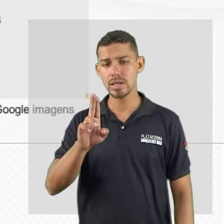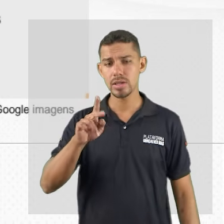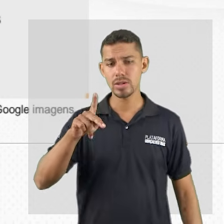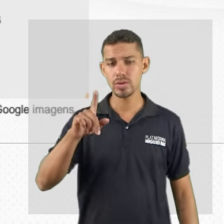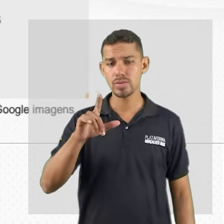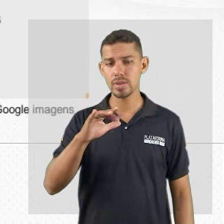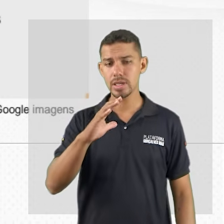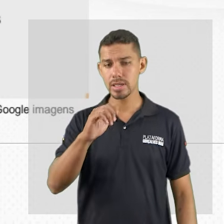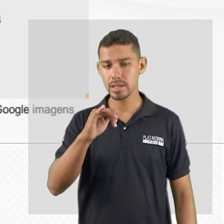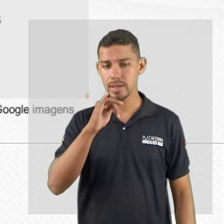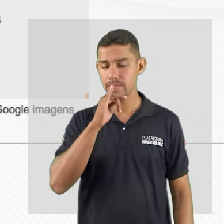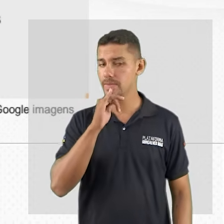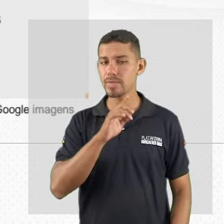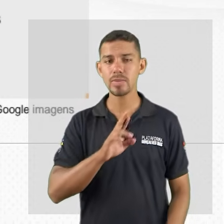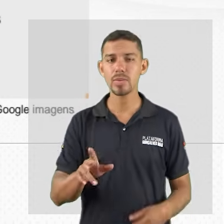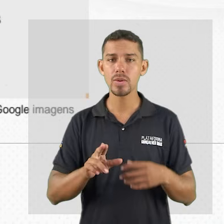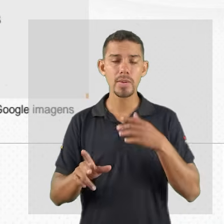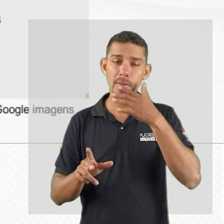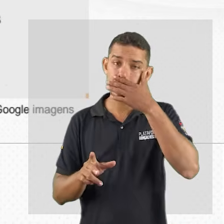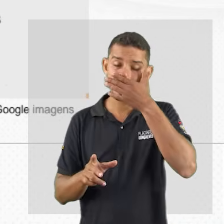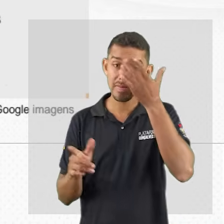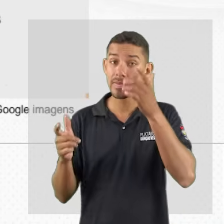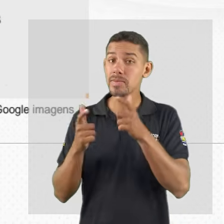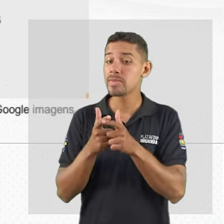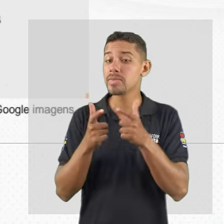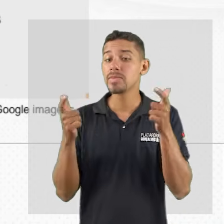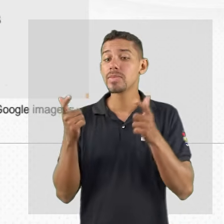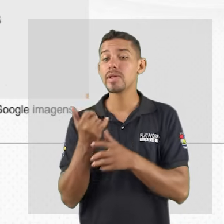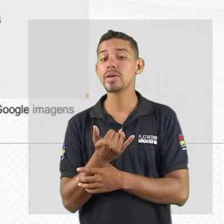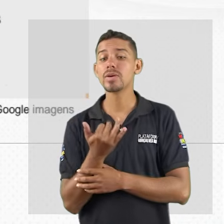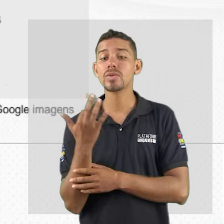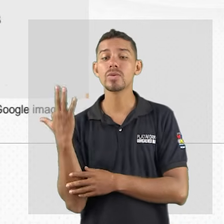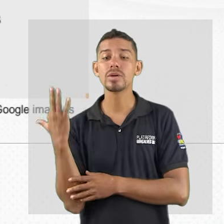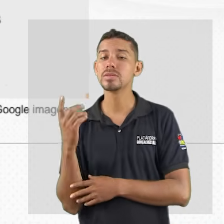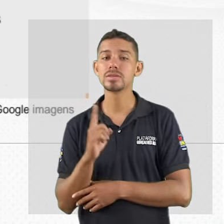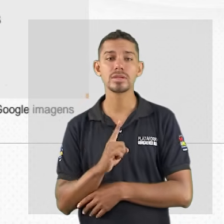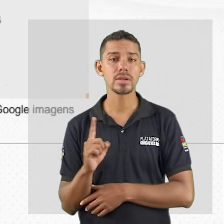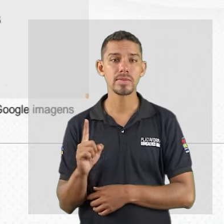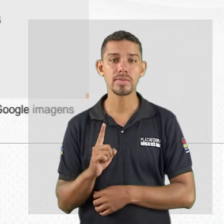material genético, não é em quantidade, né?